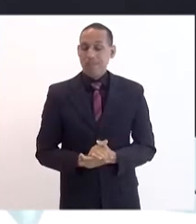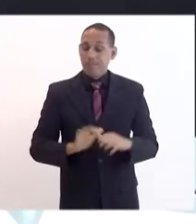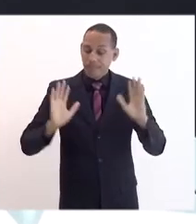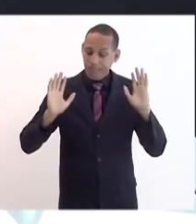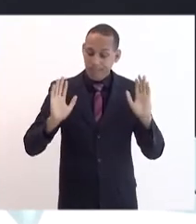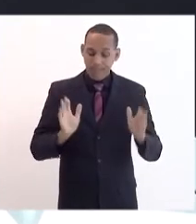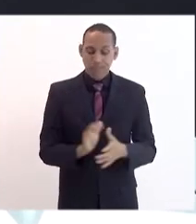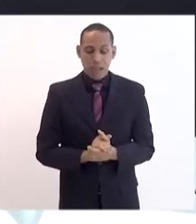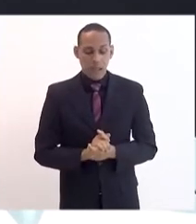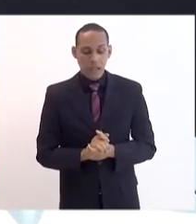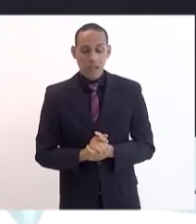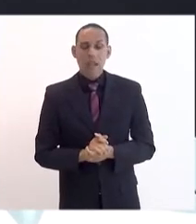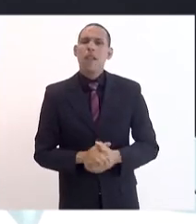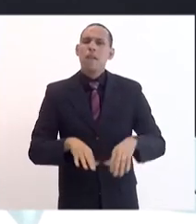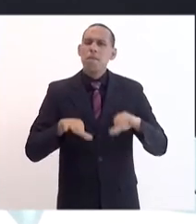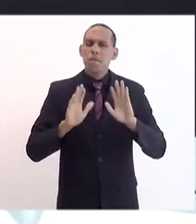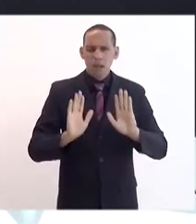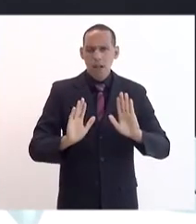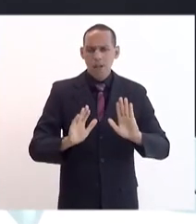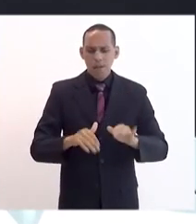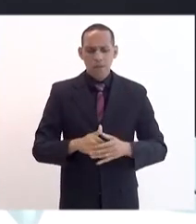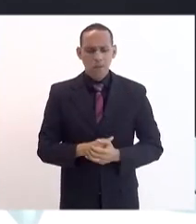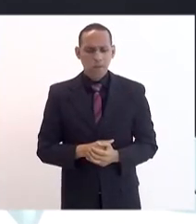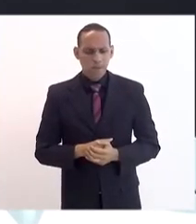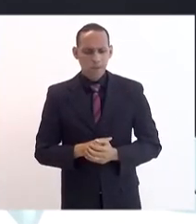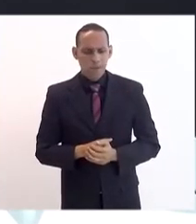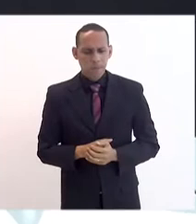Enfim, mas nesse caso específico,